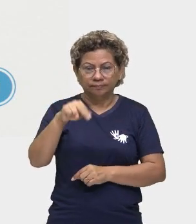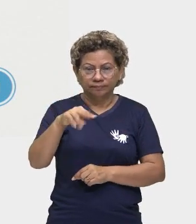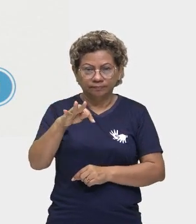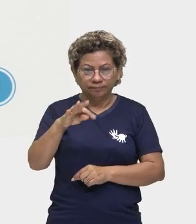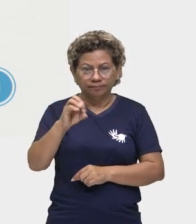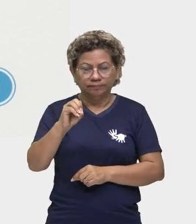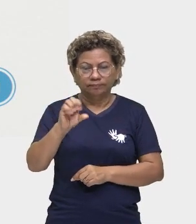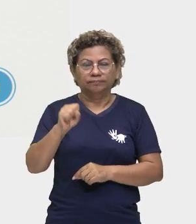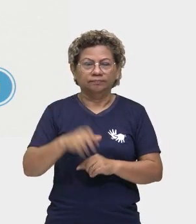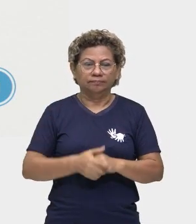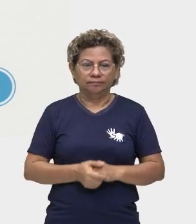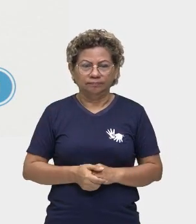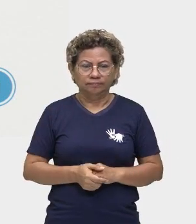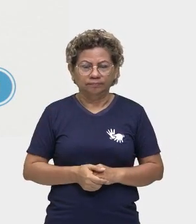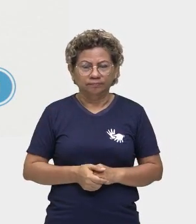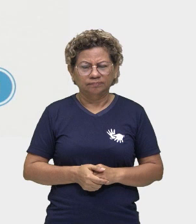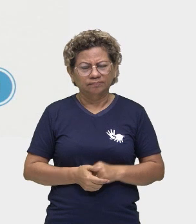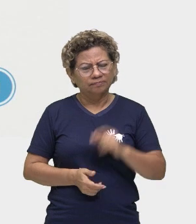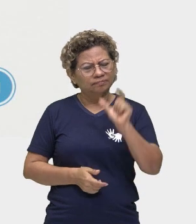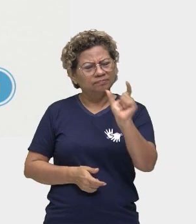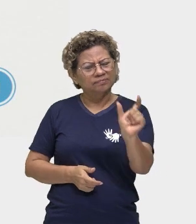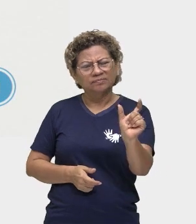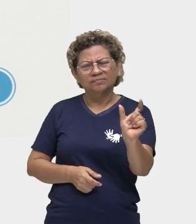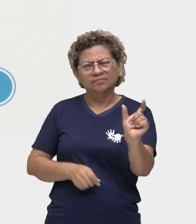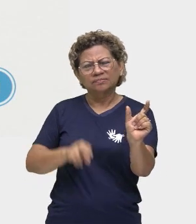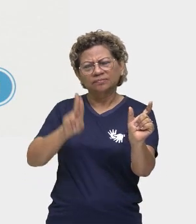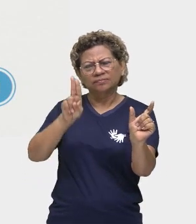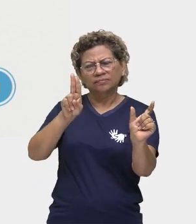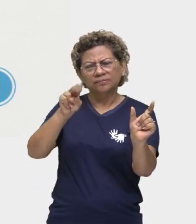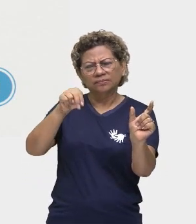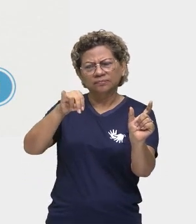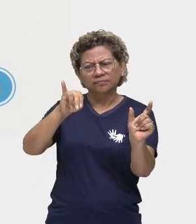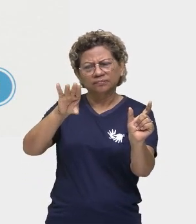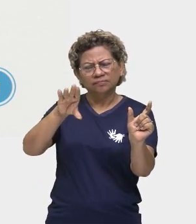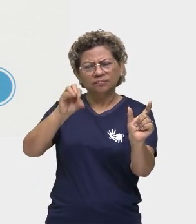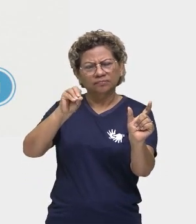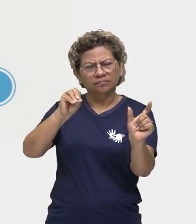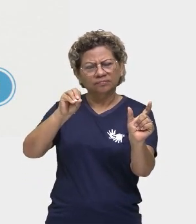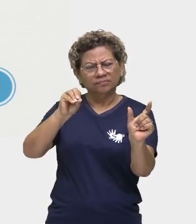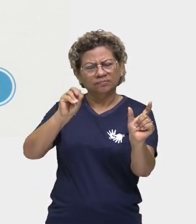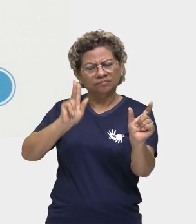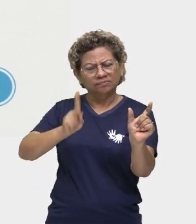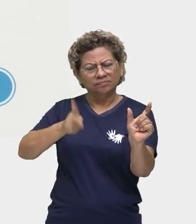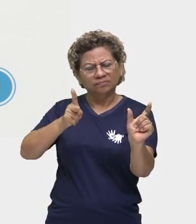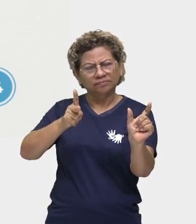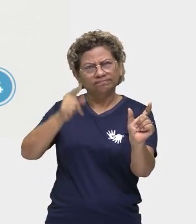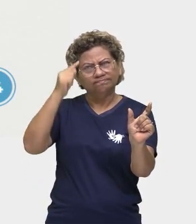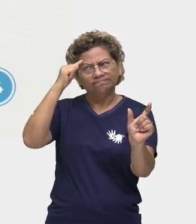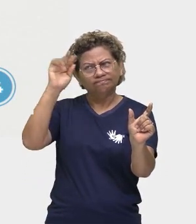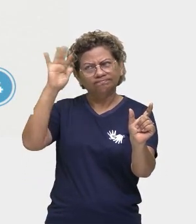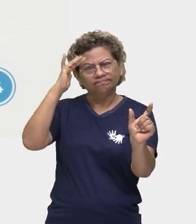Então, esse único aqui, ele já deixa assim conclusiva a ideia.